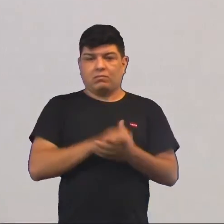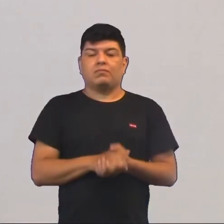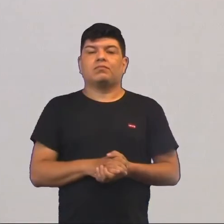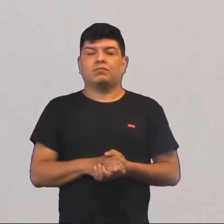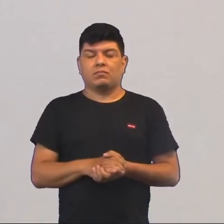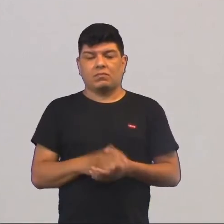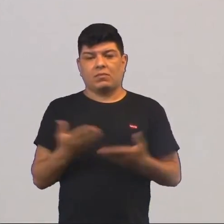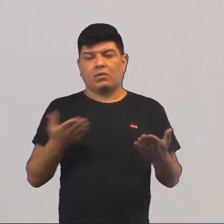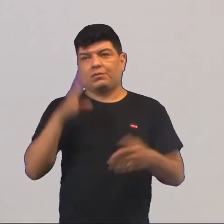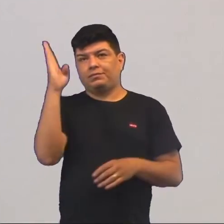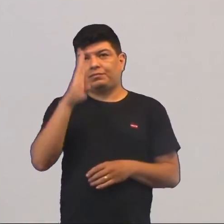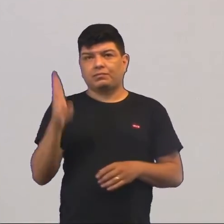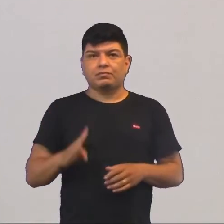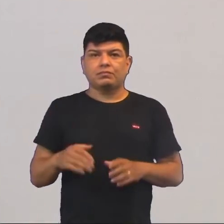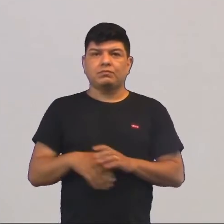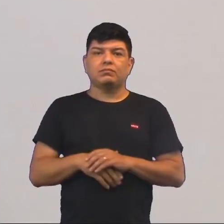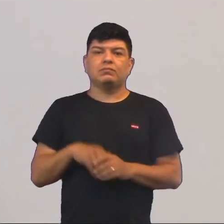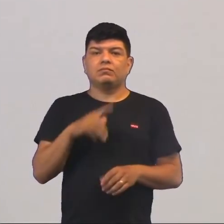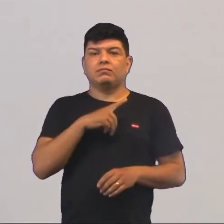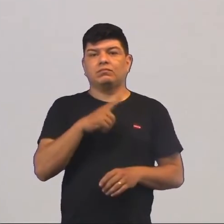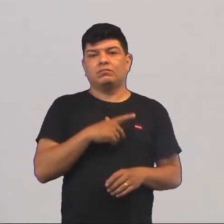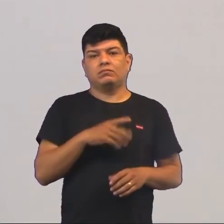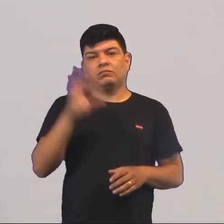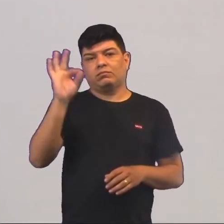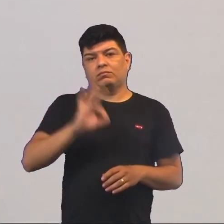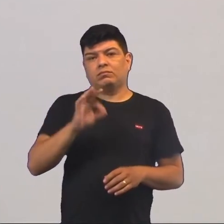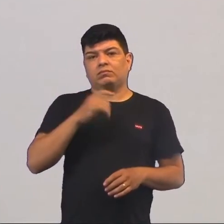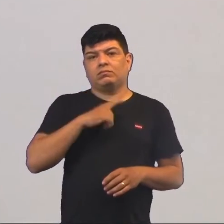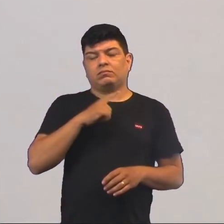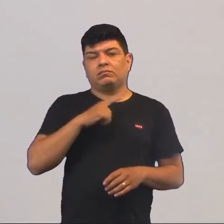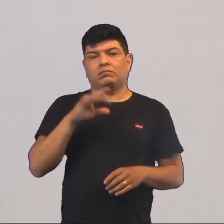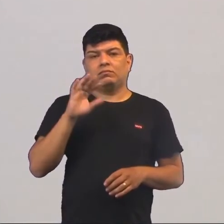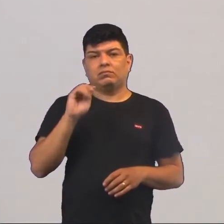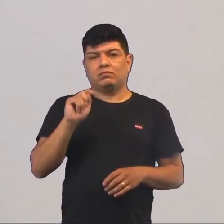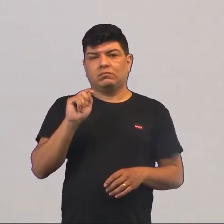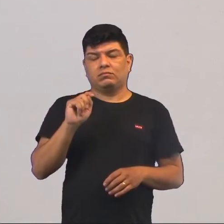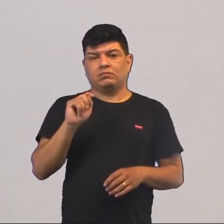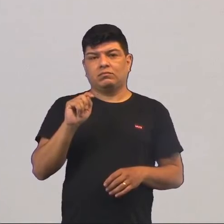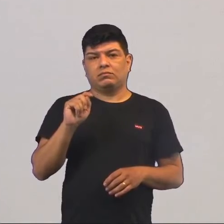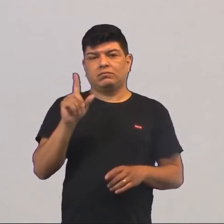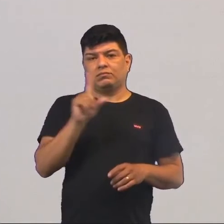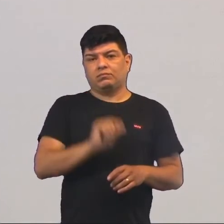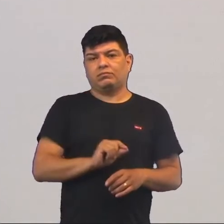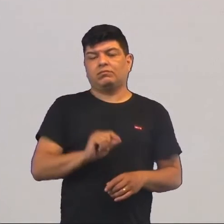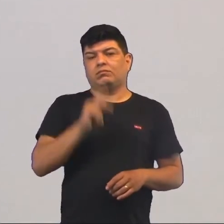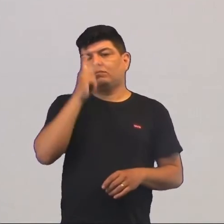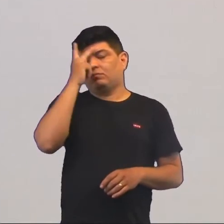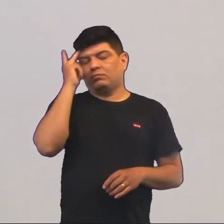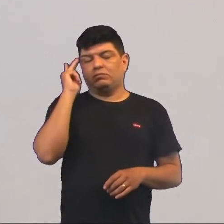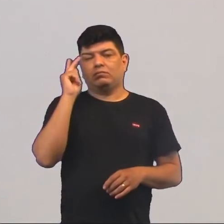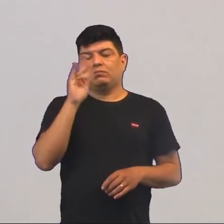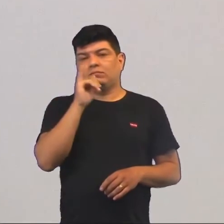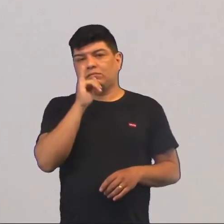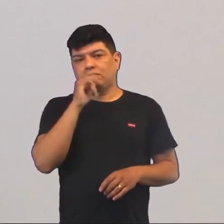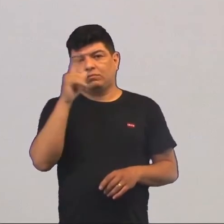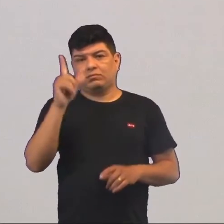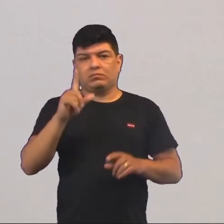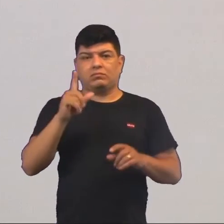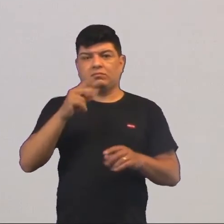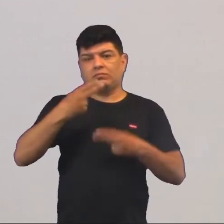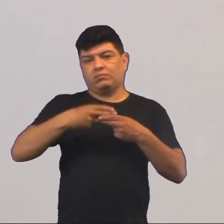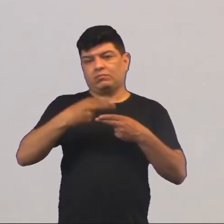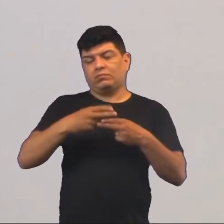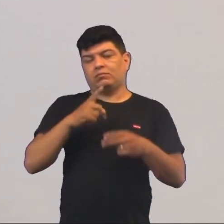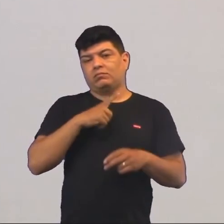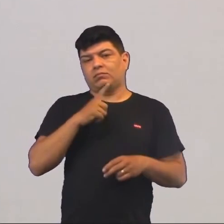né. Hoje no Brasil existe um percentual aí de mínimo, né, de pessoas, por exemplo, que vão aparecer na